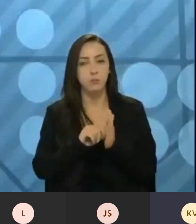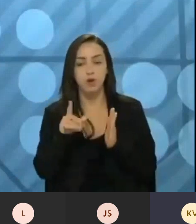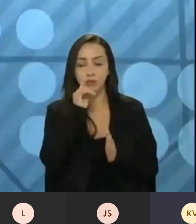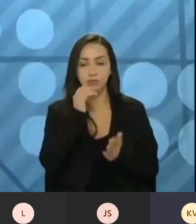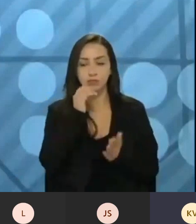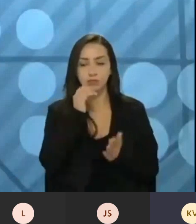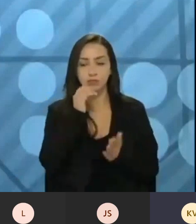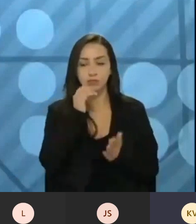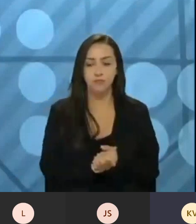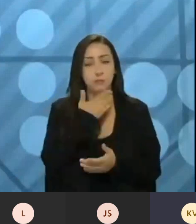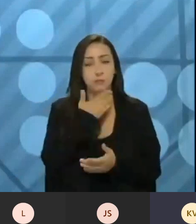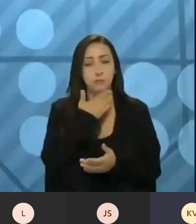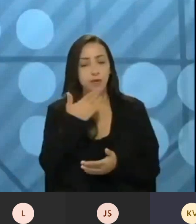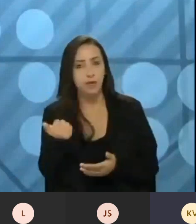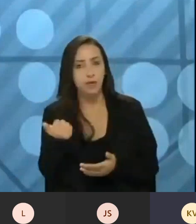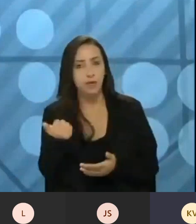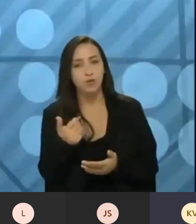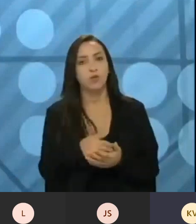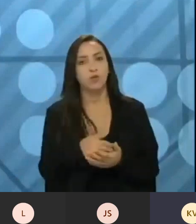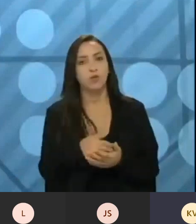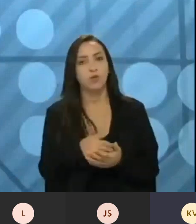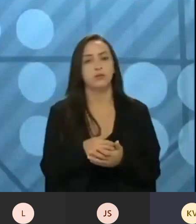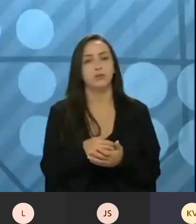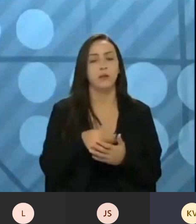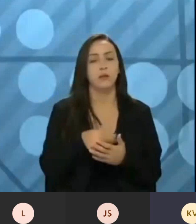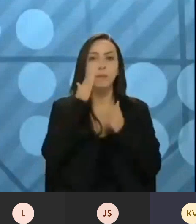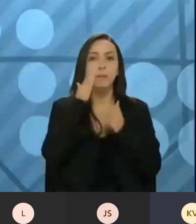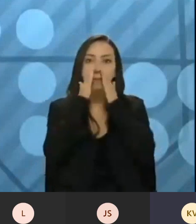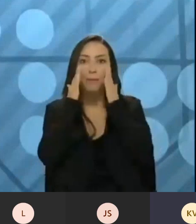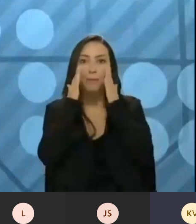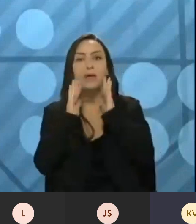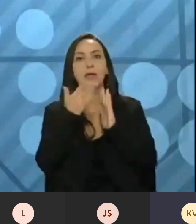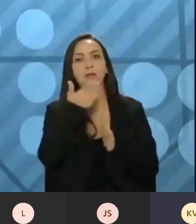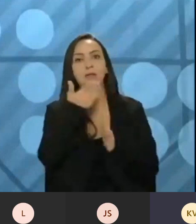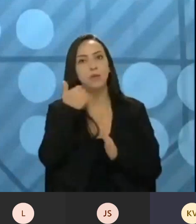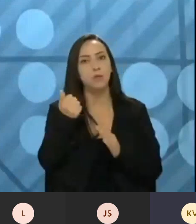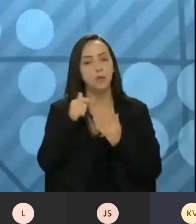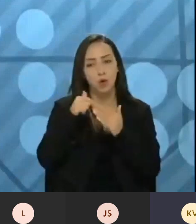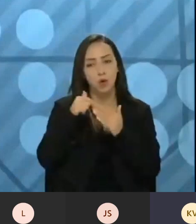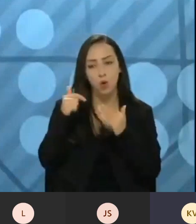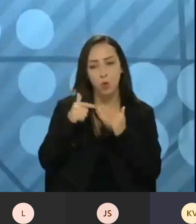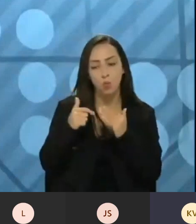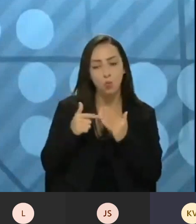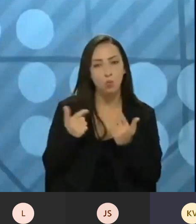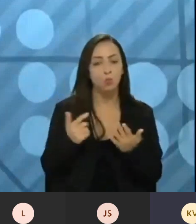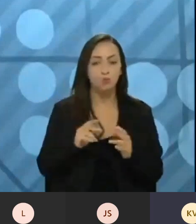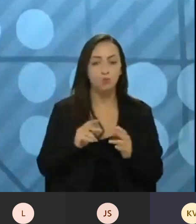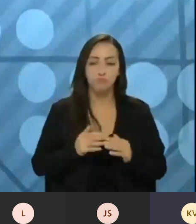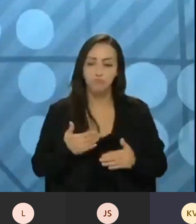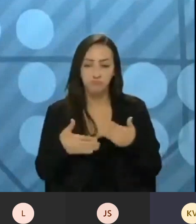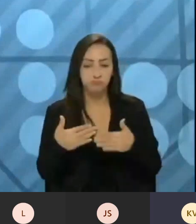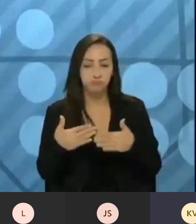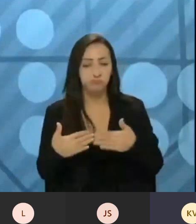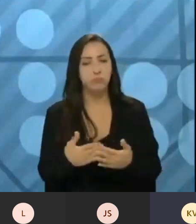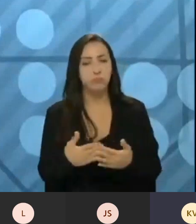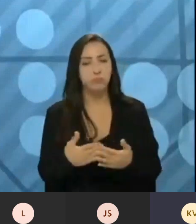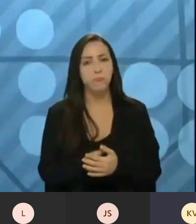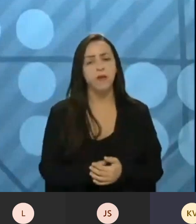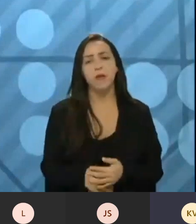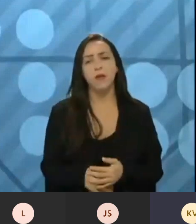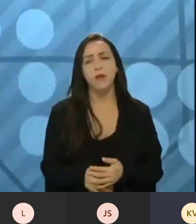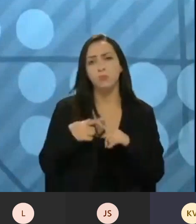tipo assim, melhora dessa condição, né? Melhora da característica da pele, melhora da característica da unha e assim por diante. Então, por